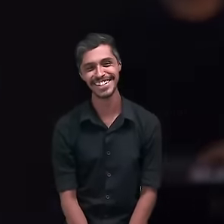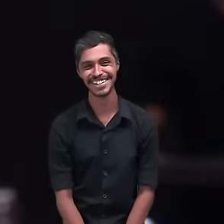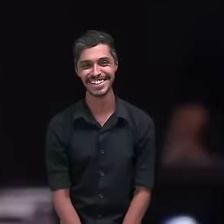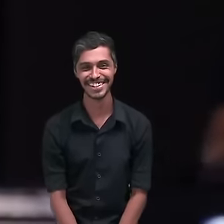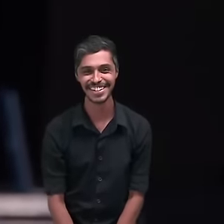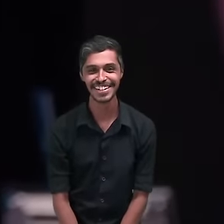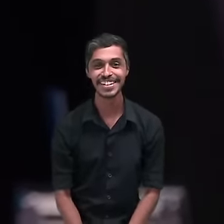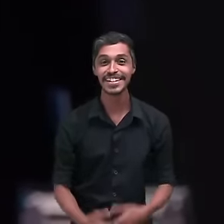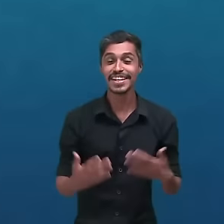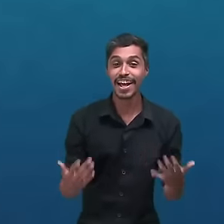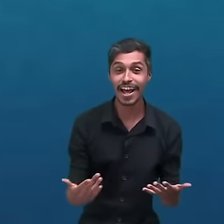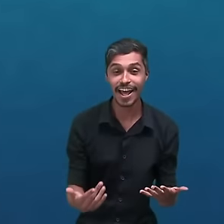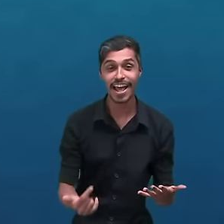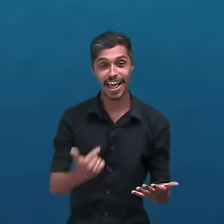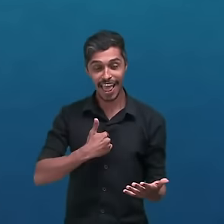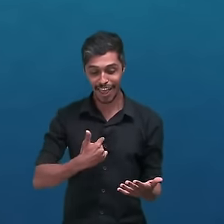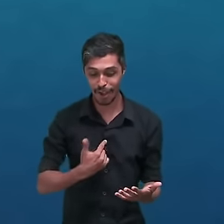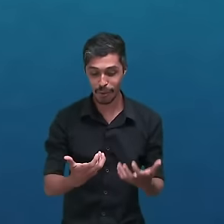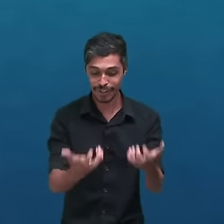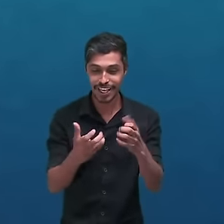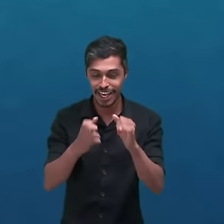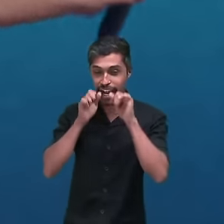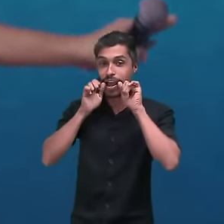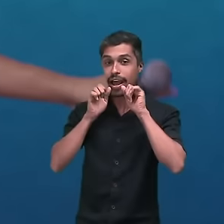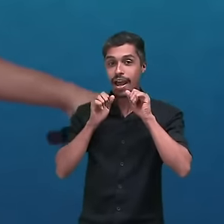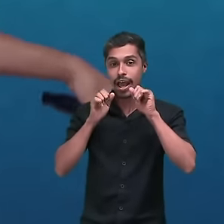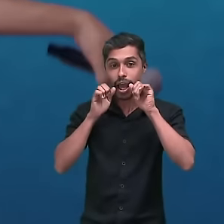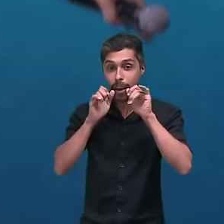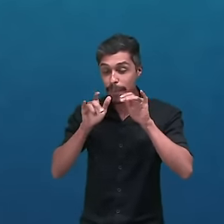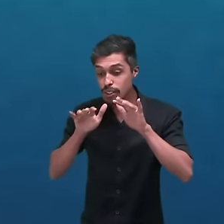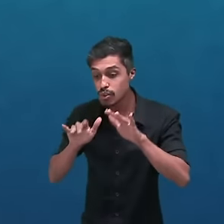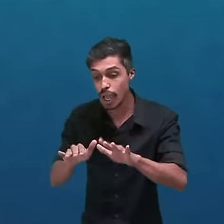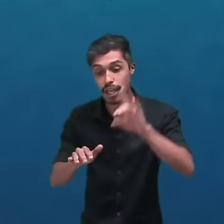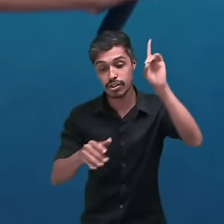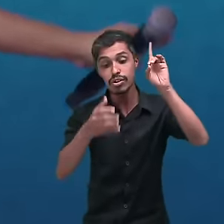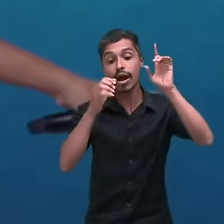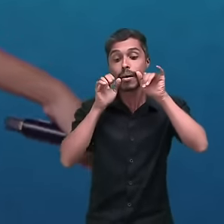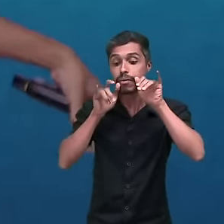Porque quando Deus quer abençoar, Ele envia corvos.